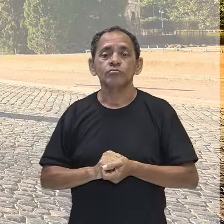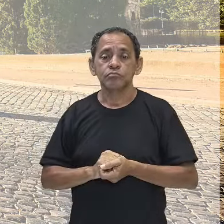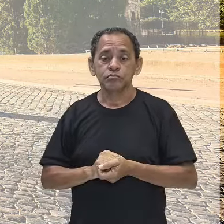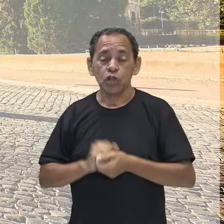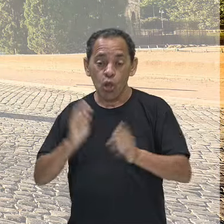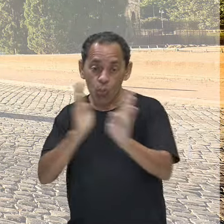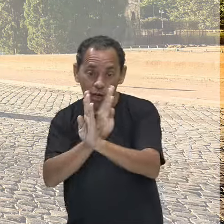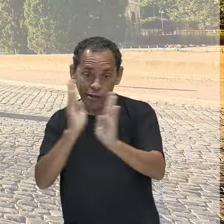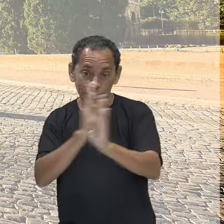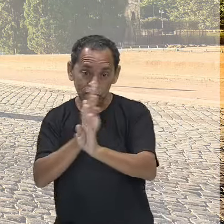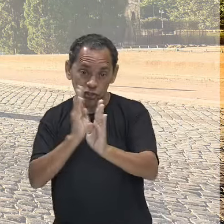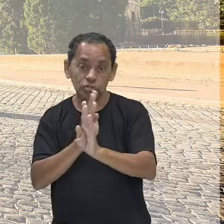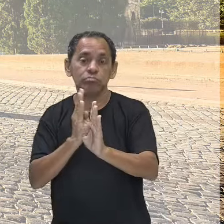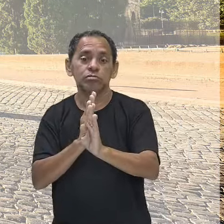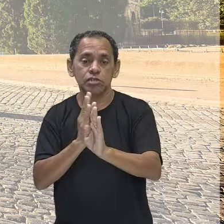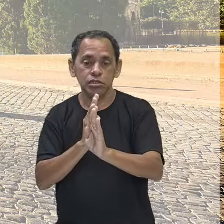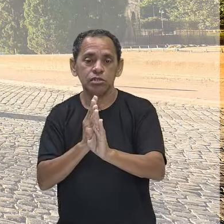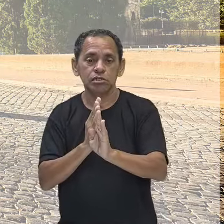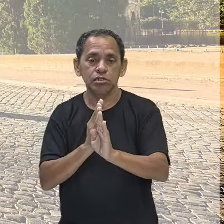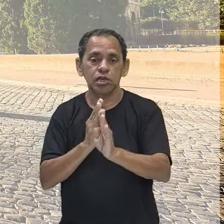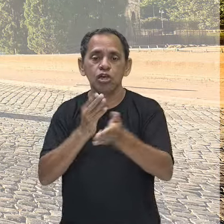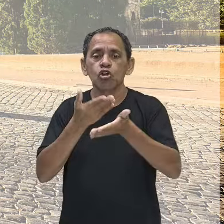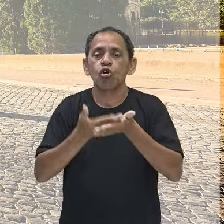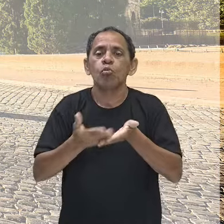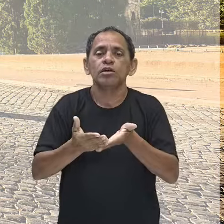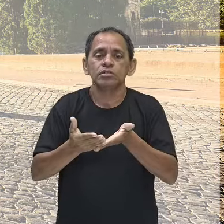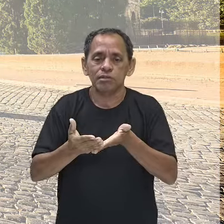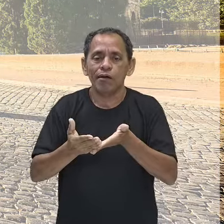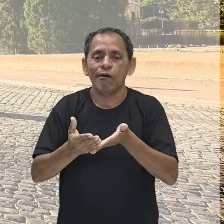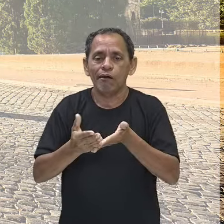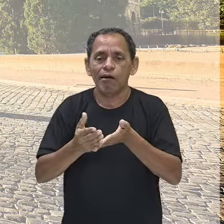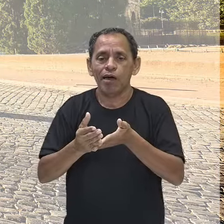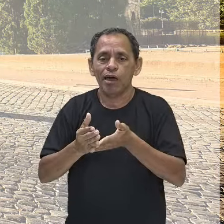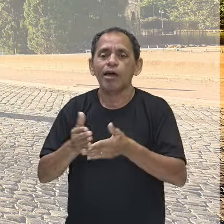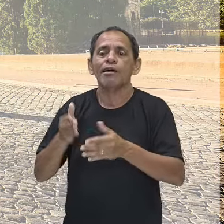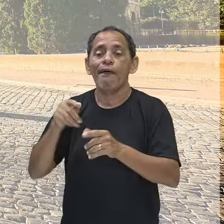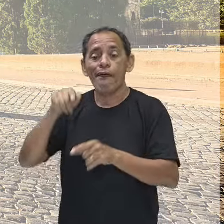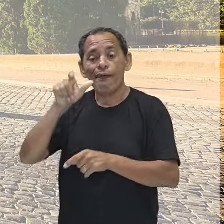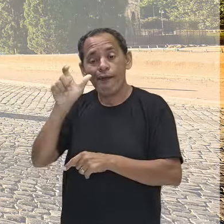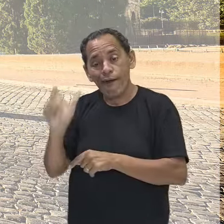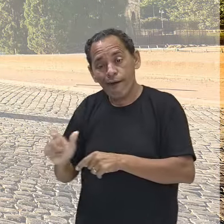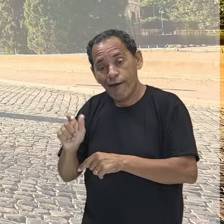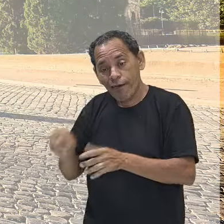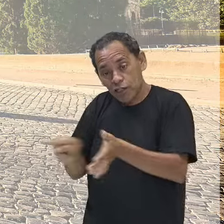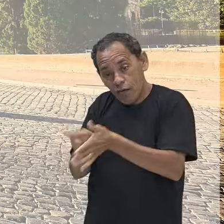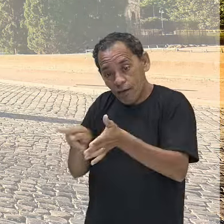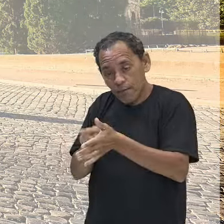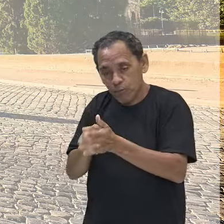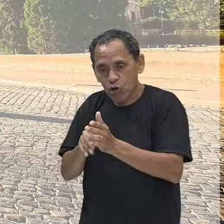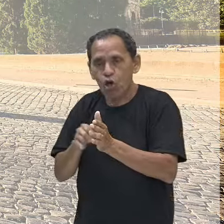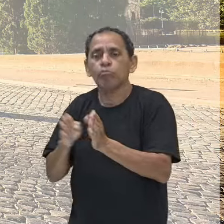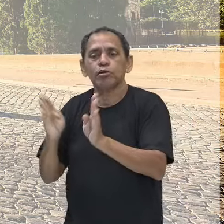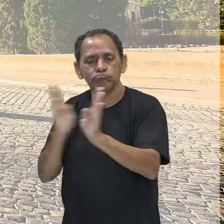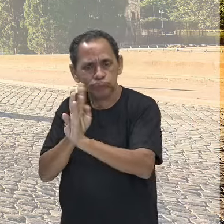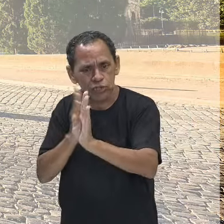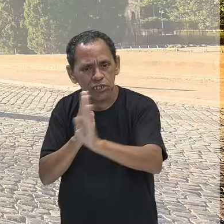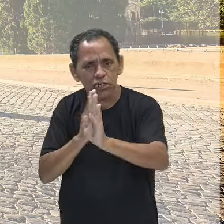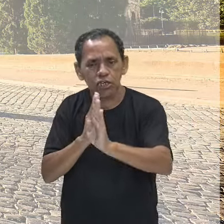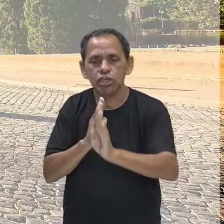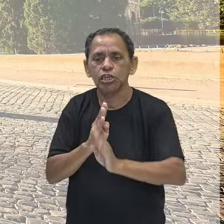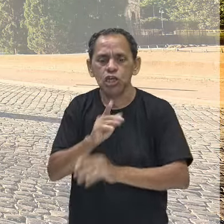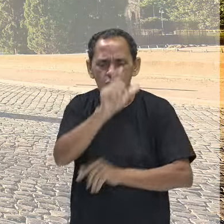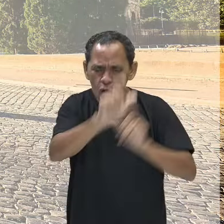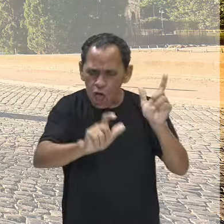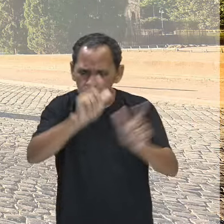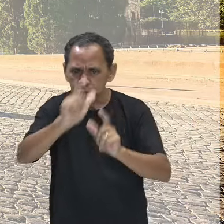passar posteriormente a ser uma religião perseguidora daquelas crenças que não se enquadravam ali nos dogmas romanos e,